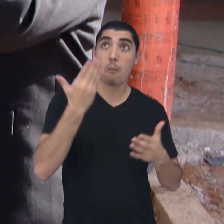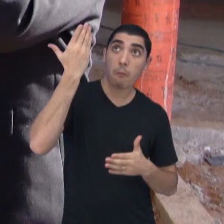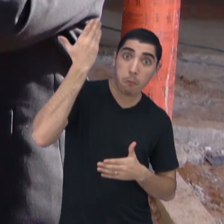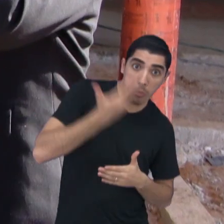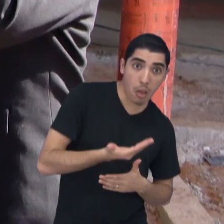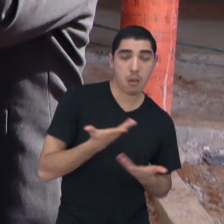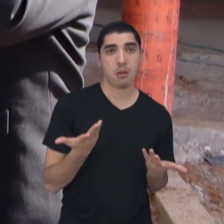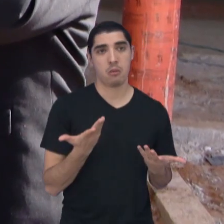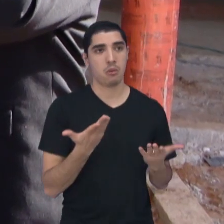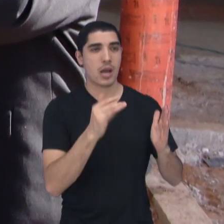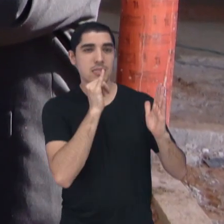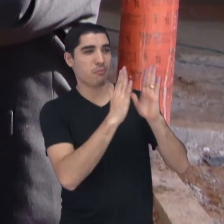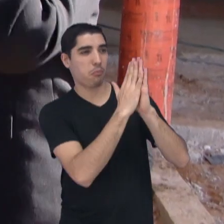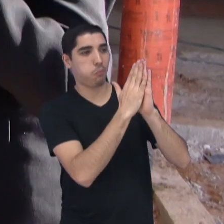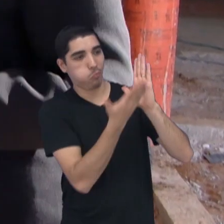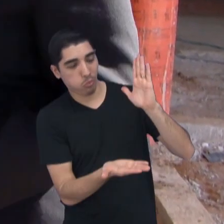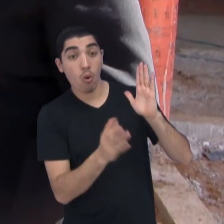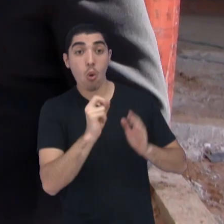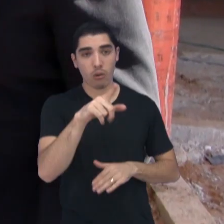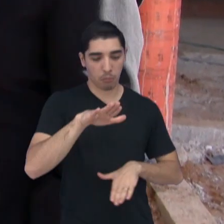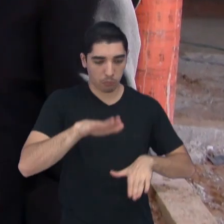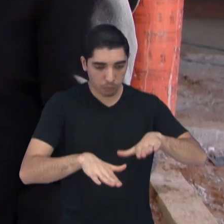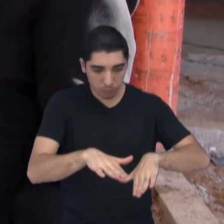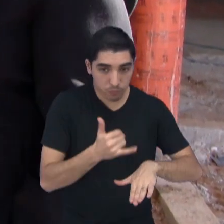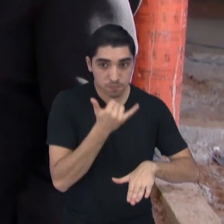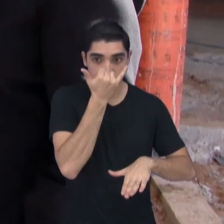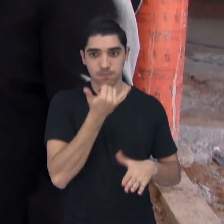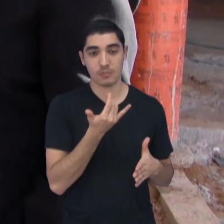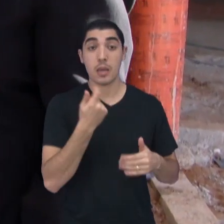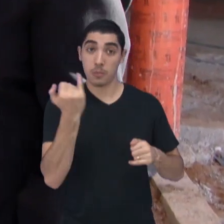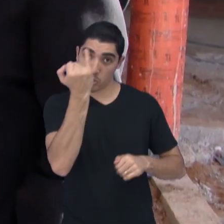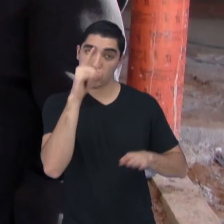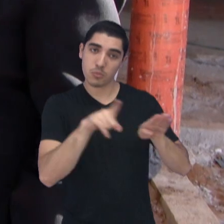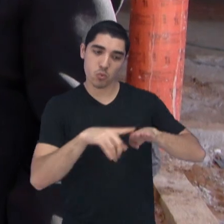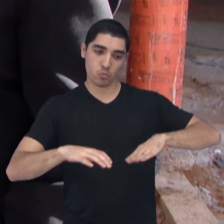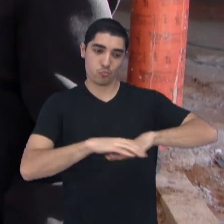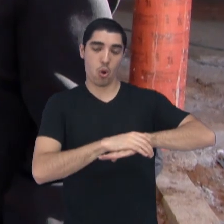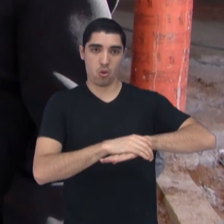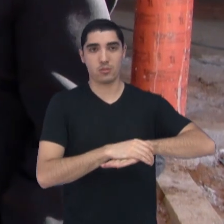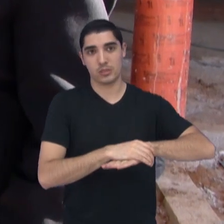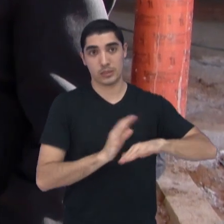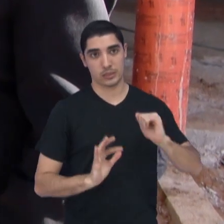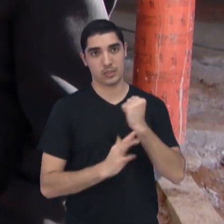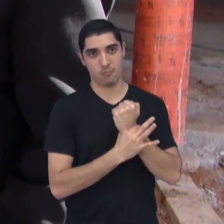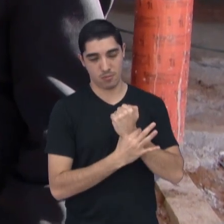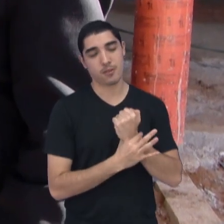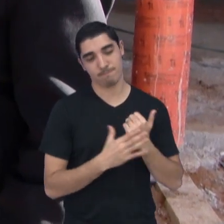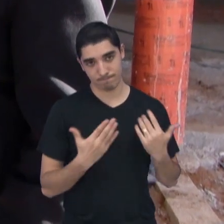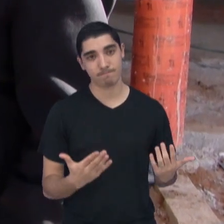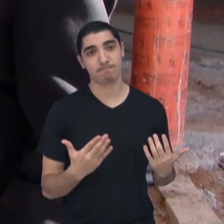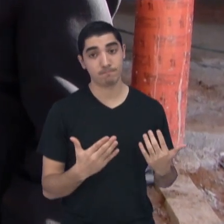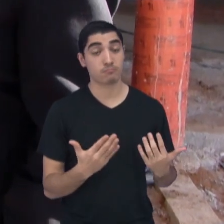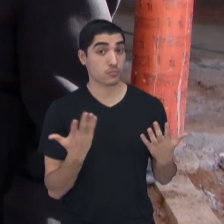de uma soleira ou pisar em algum lugar, então uma bota de segurança também seria interessante. E